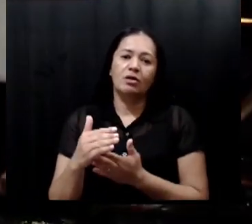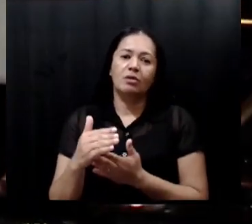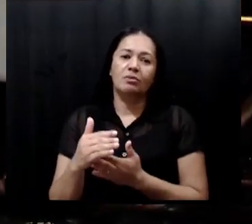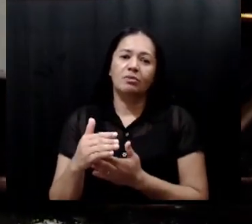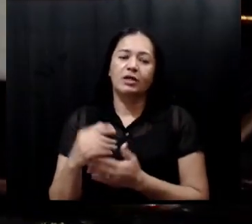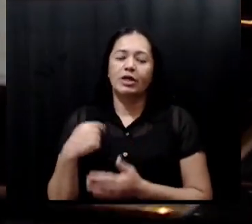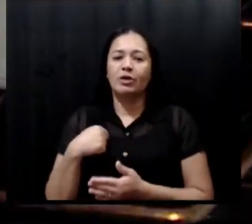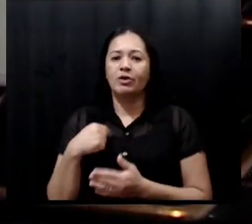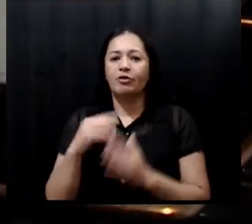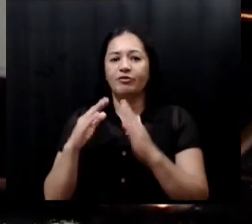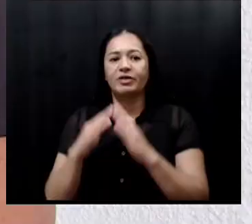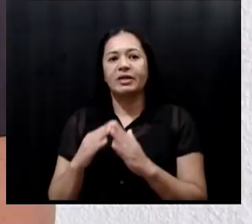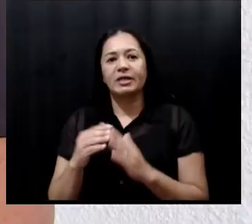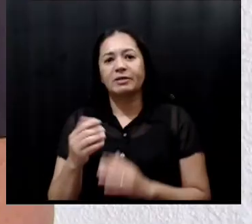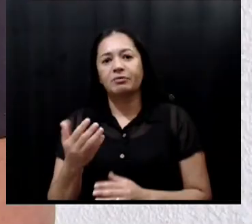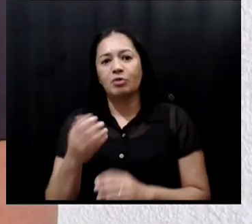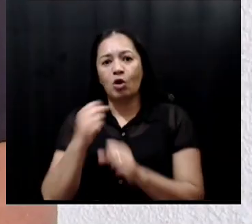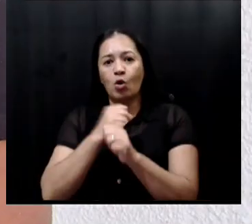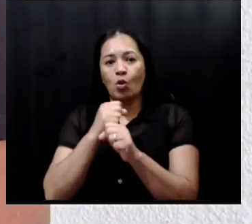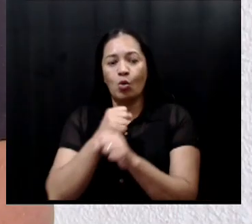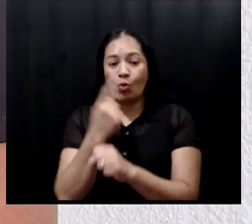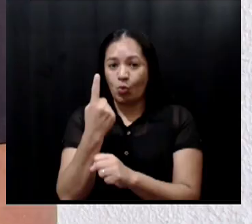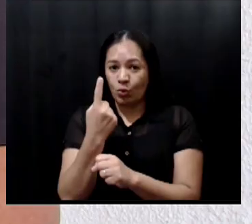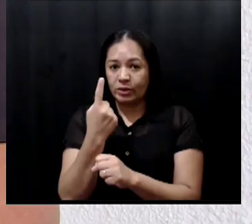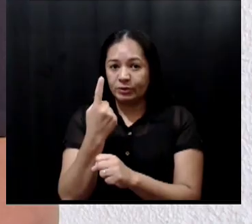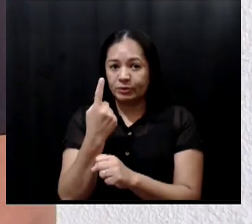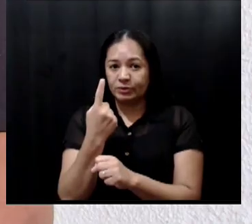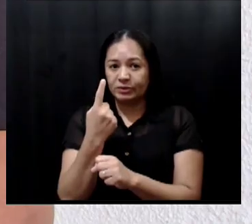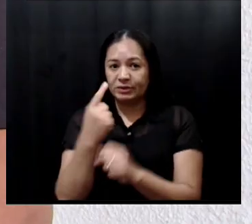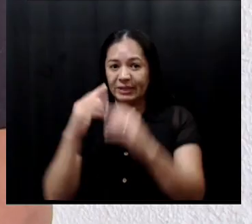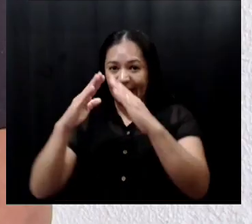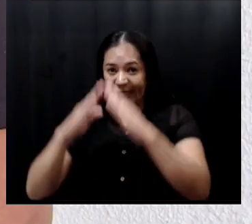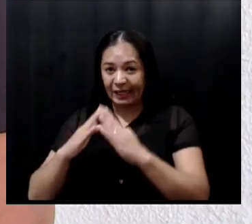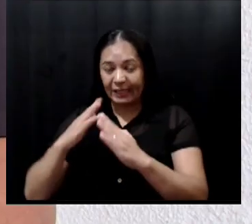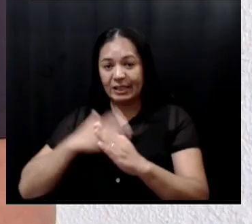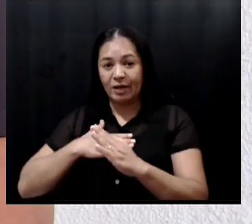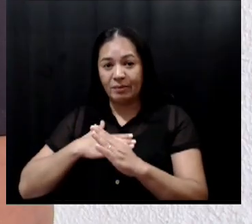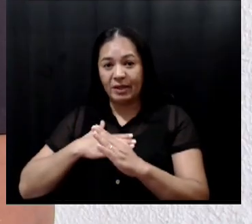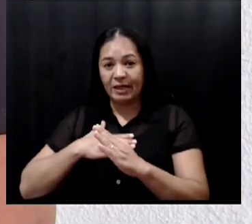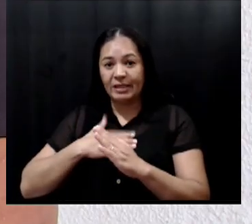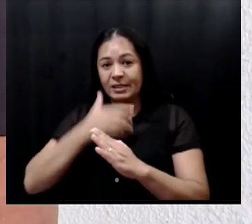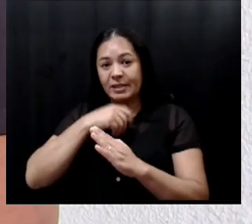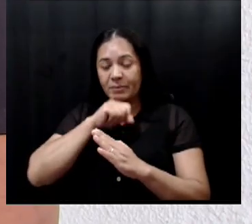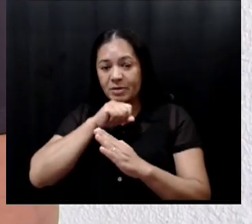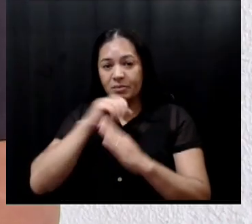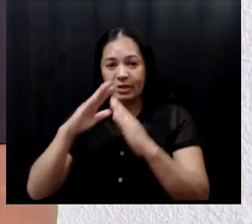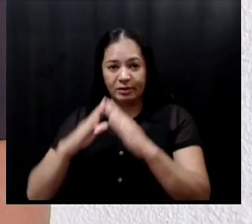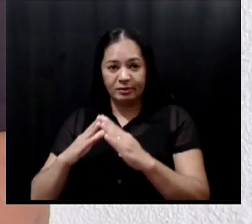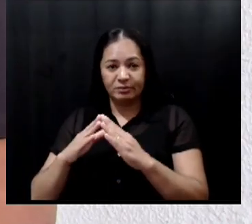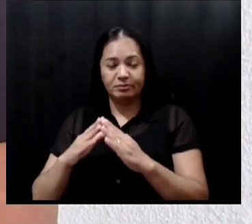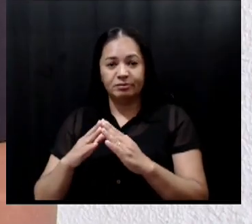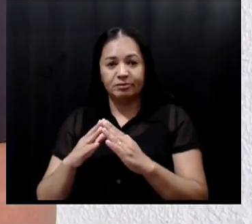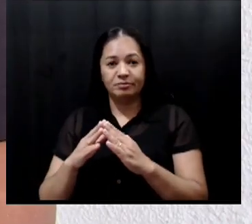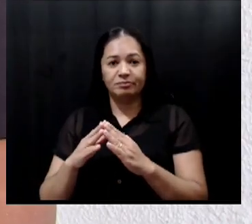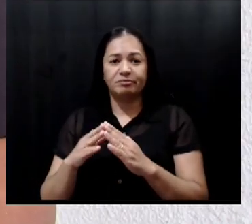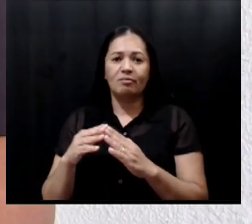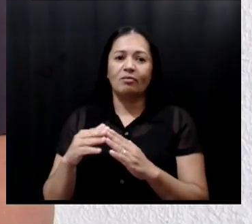praticamente um ano trabalhando na casa da minha mãe. Aí eu fui morar